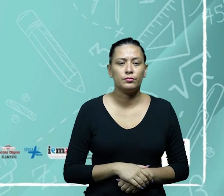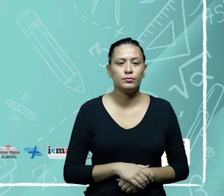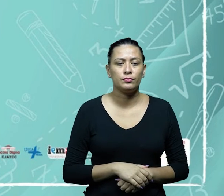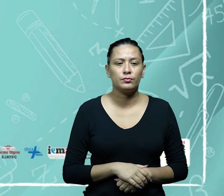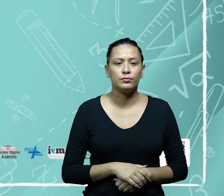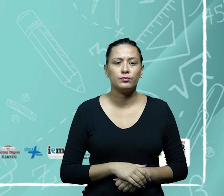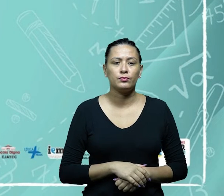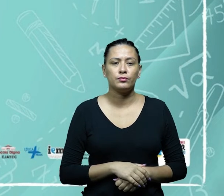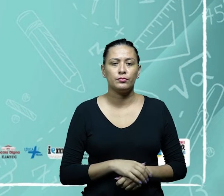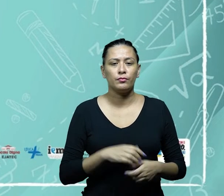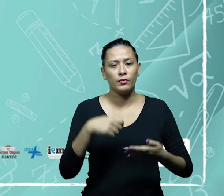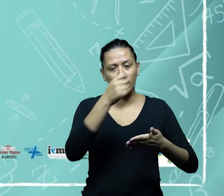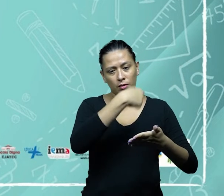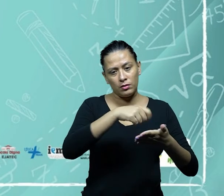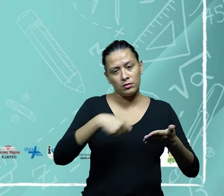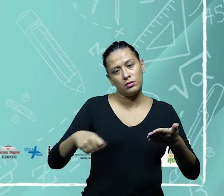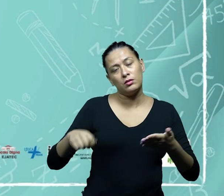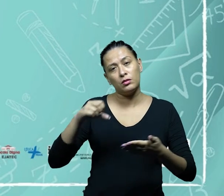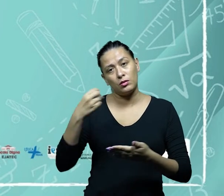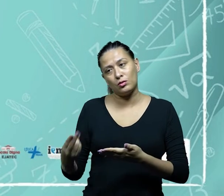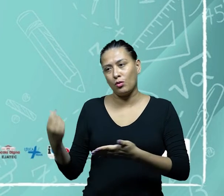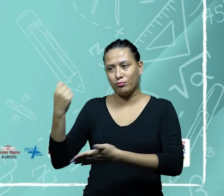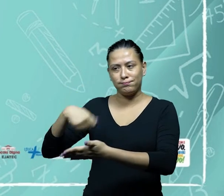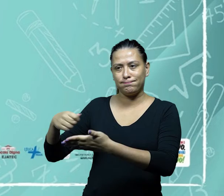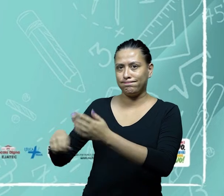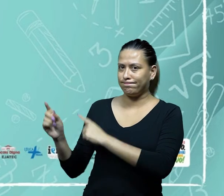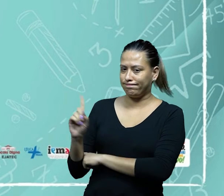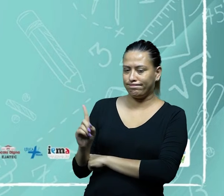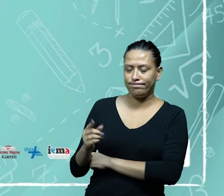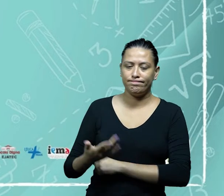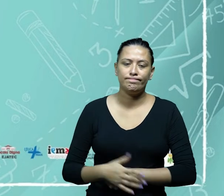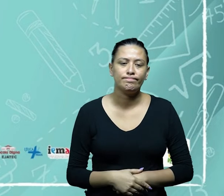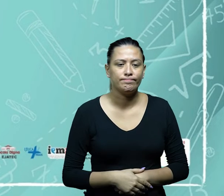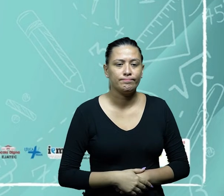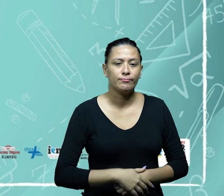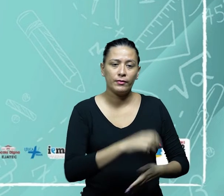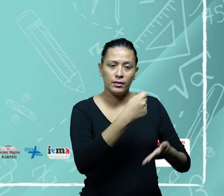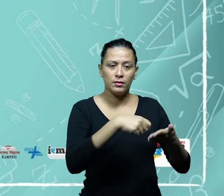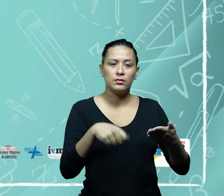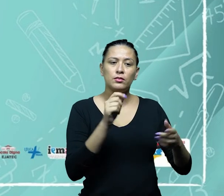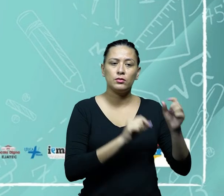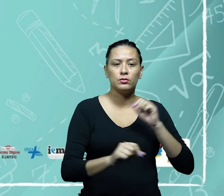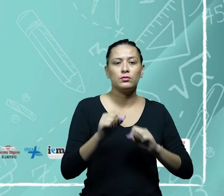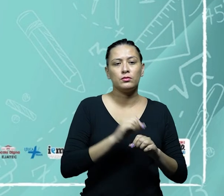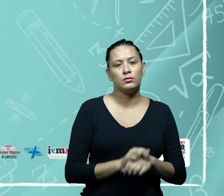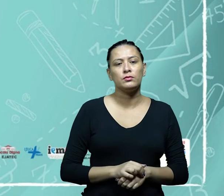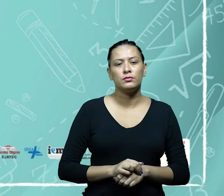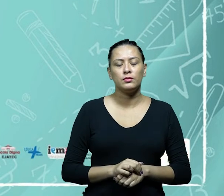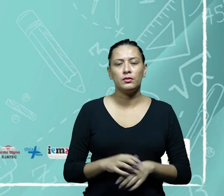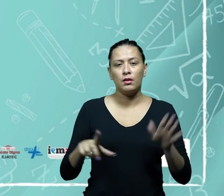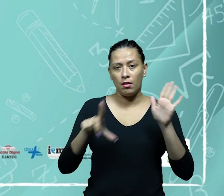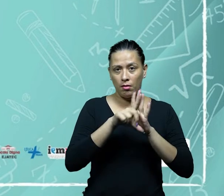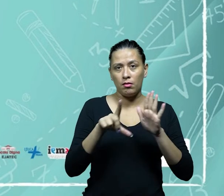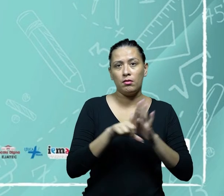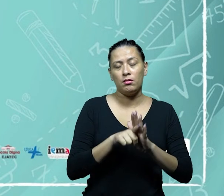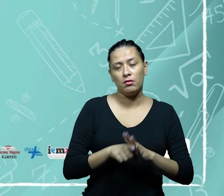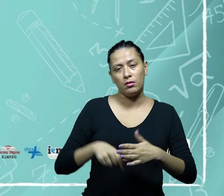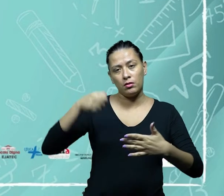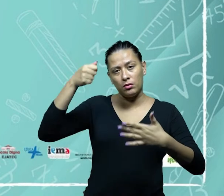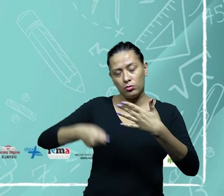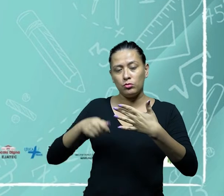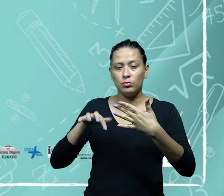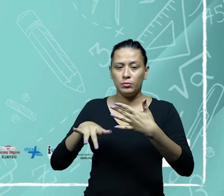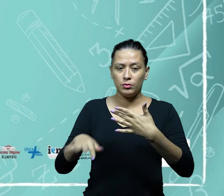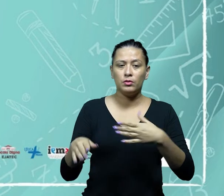as fontes formais elas se classificam né em fontes formais escritas e fontes formais não escritas né nós for mais